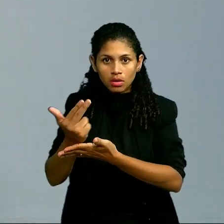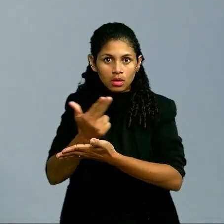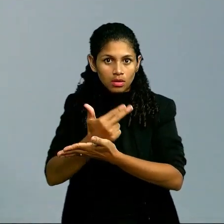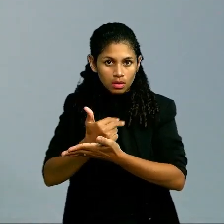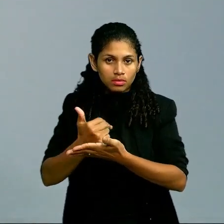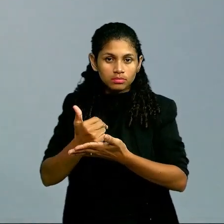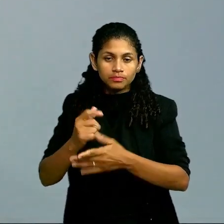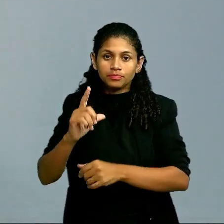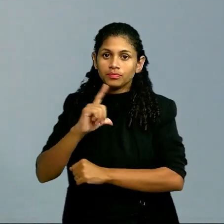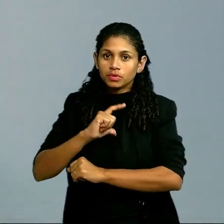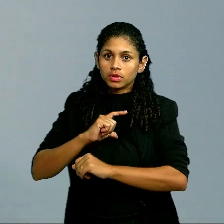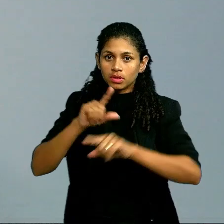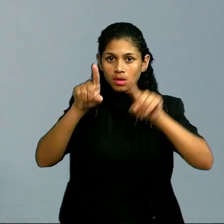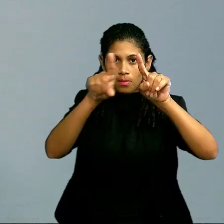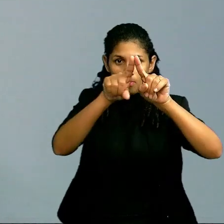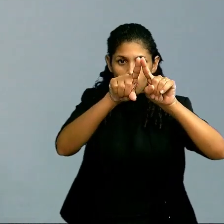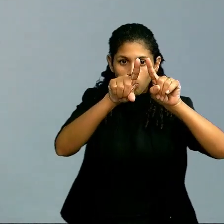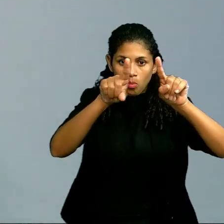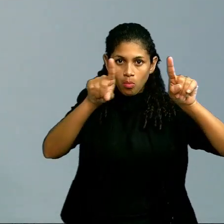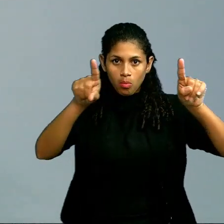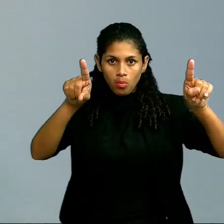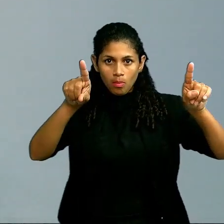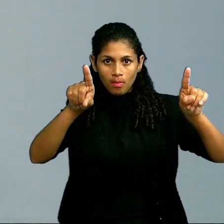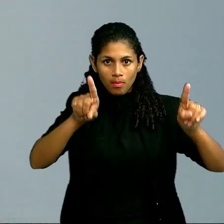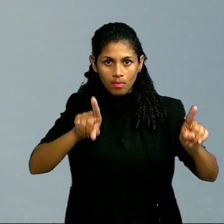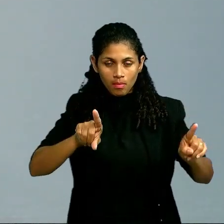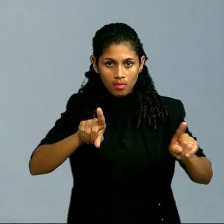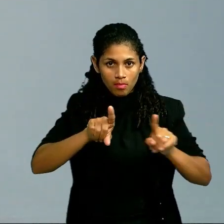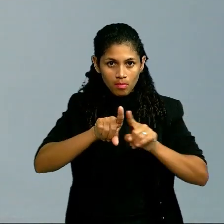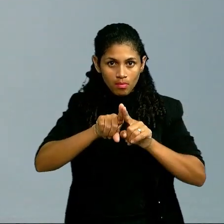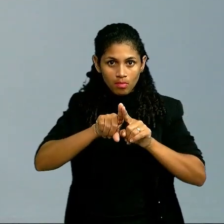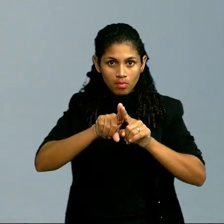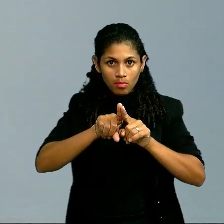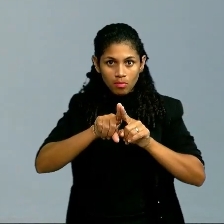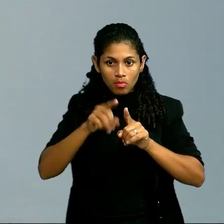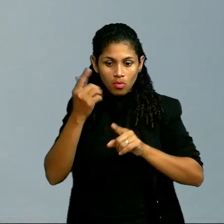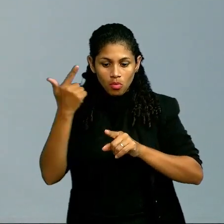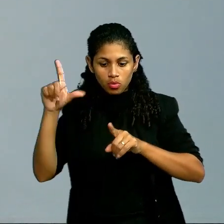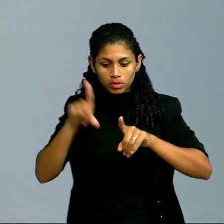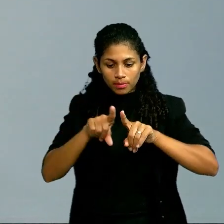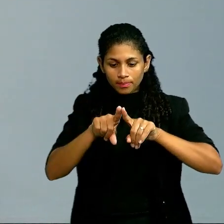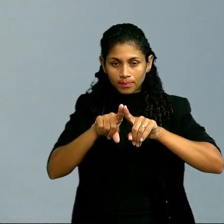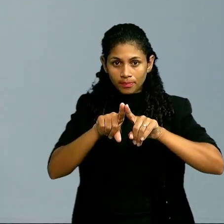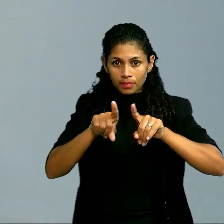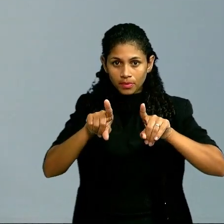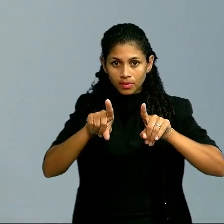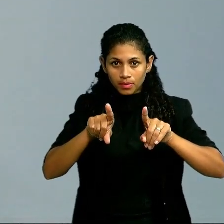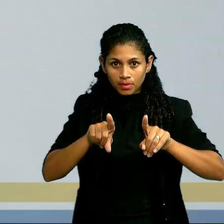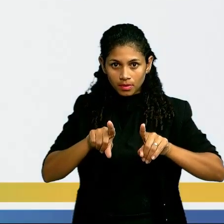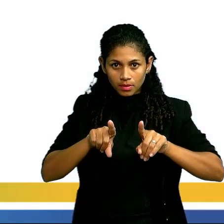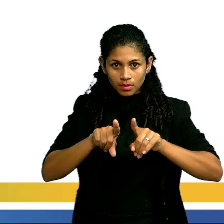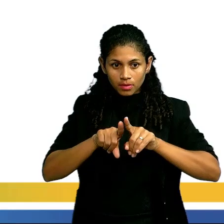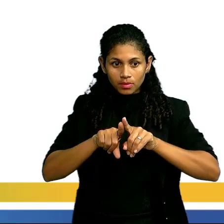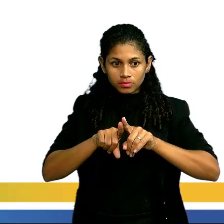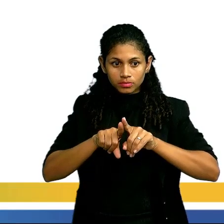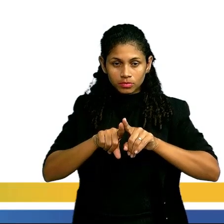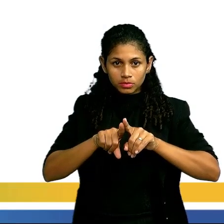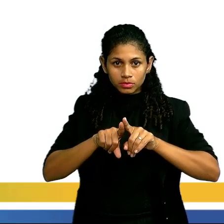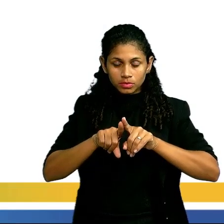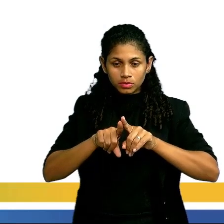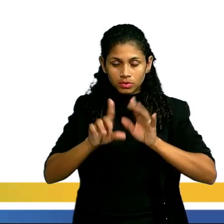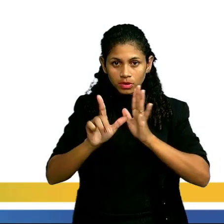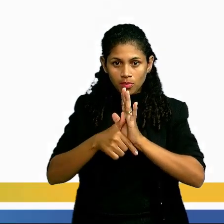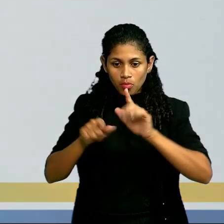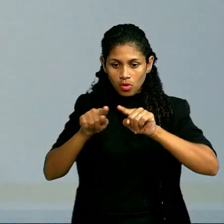temos cerâmicas um pouco maior, cerâmicas um pouco menor ao meio, depois ela cresce, olha